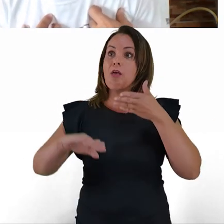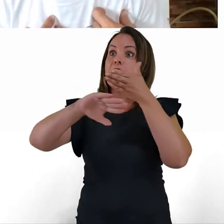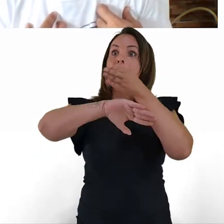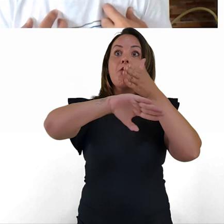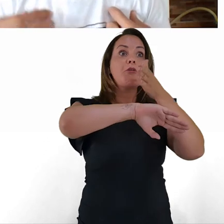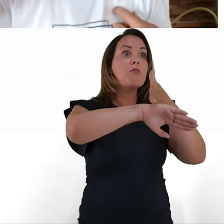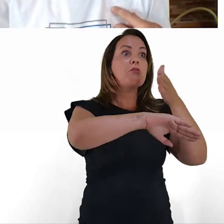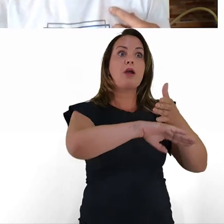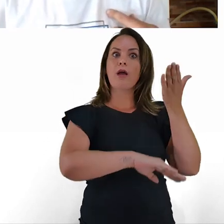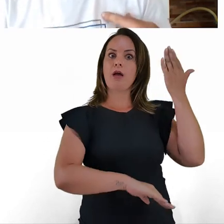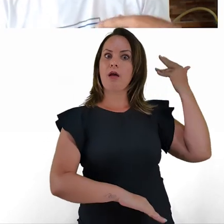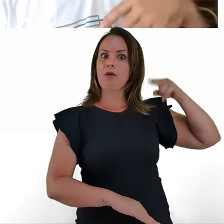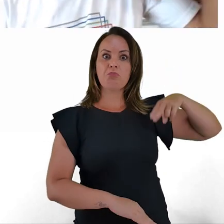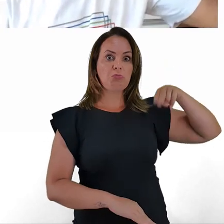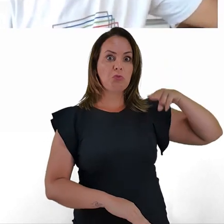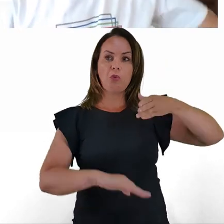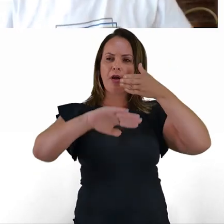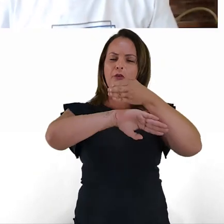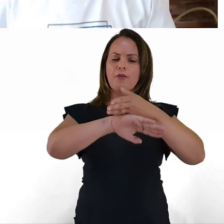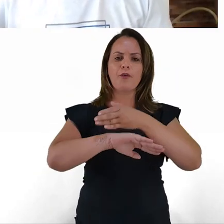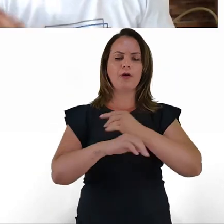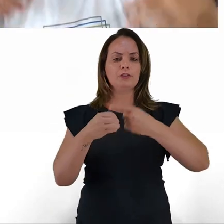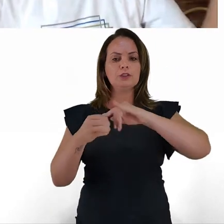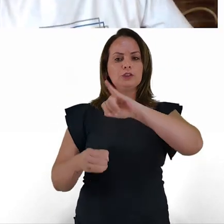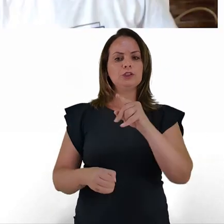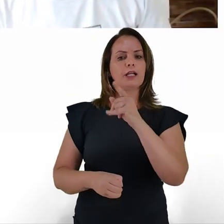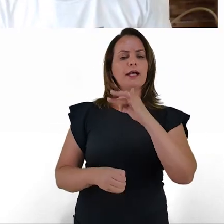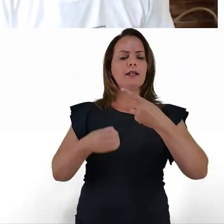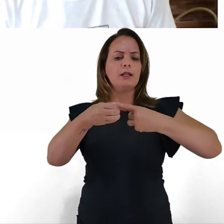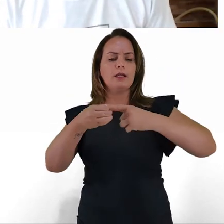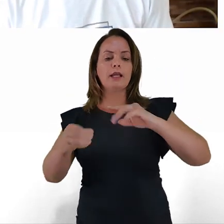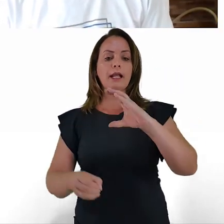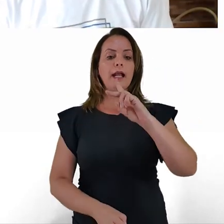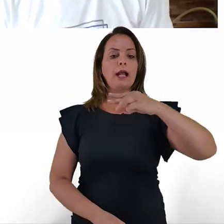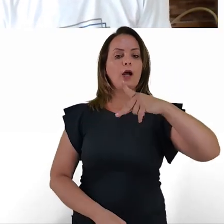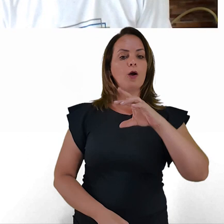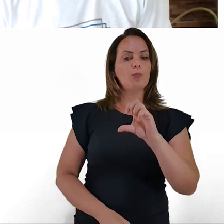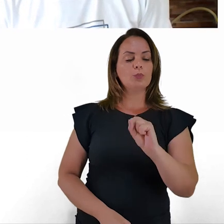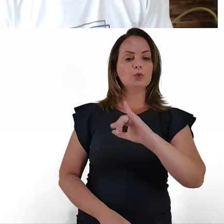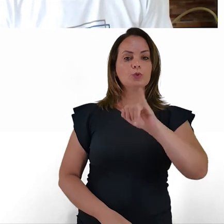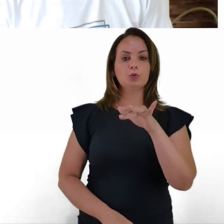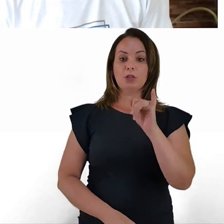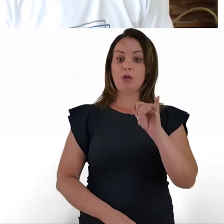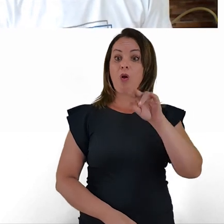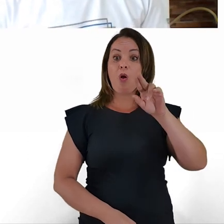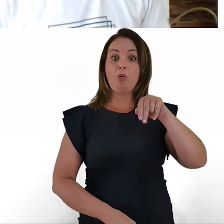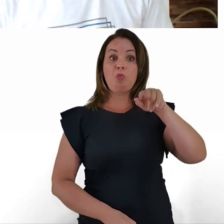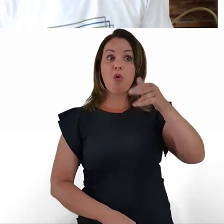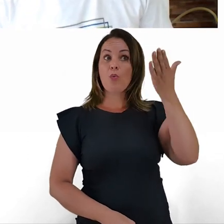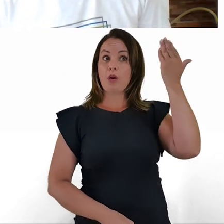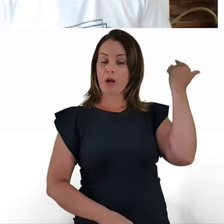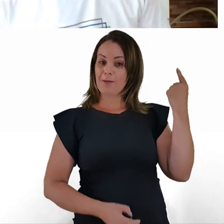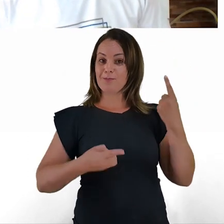nunca estive, né? Estive em Jacareí, estive em Campos do Jordão, tô indo para lugares que eu nunca tive oportunidade de ir, porque como eu